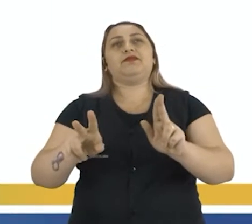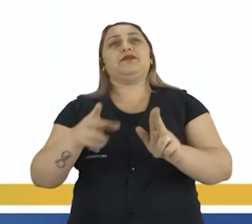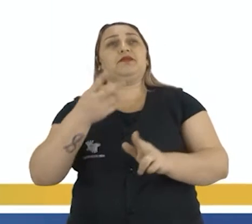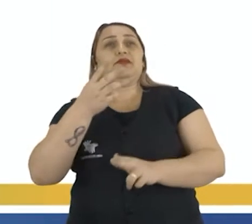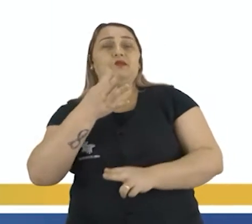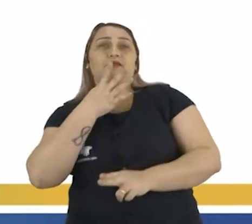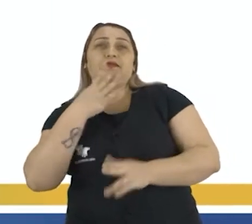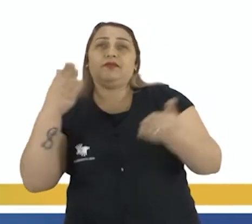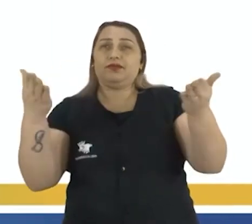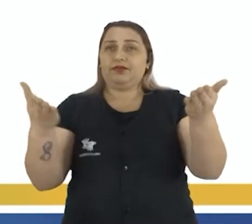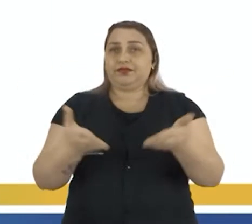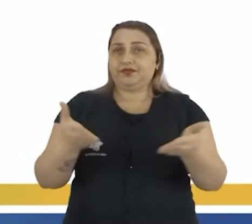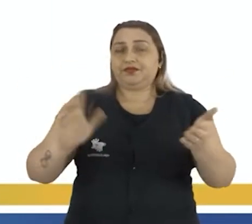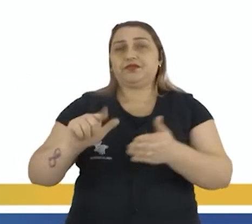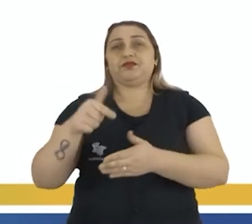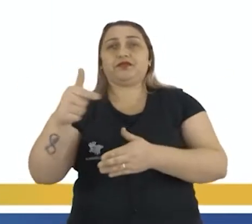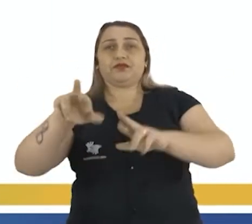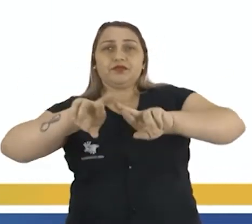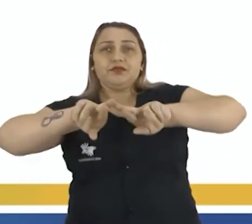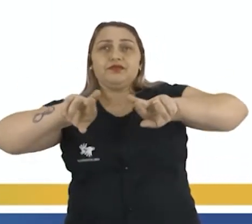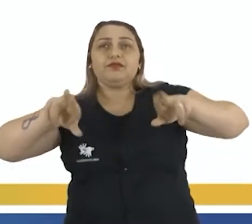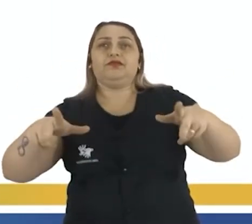conhecer agora